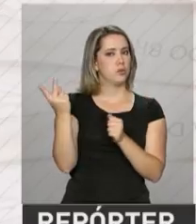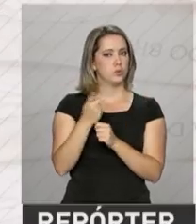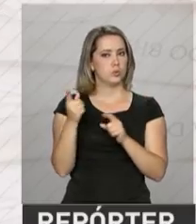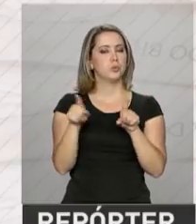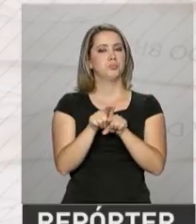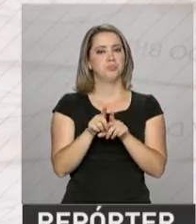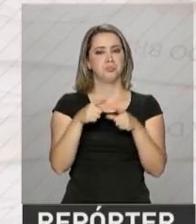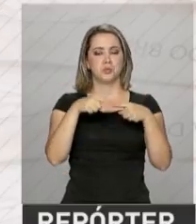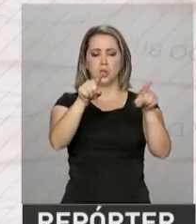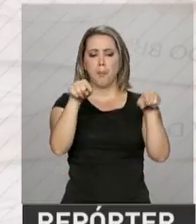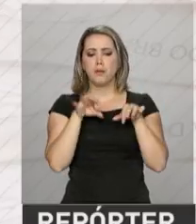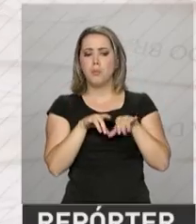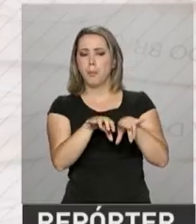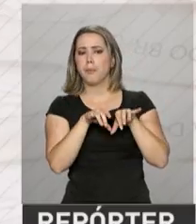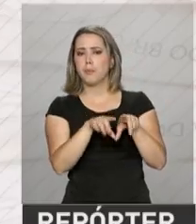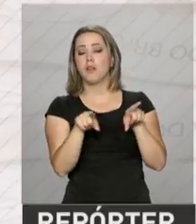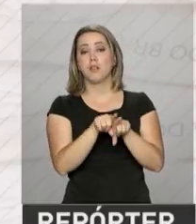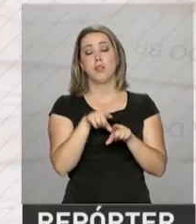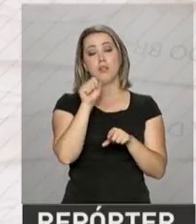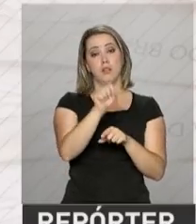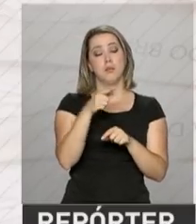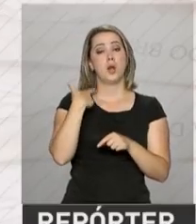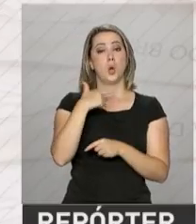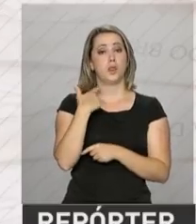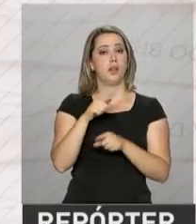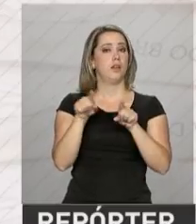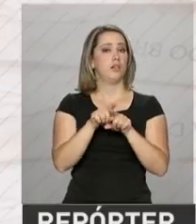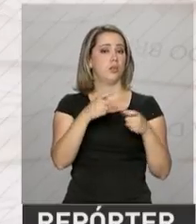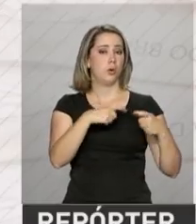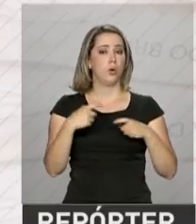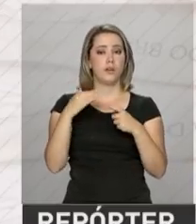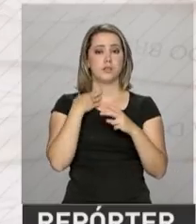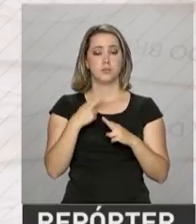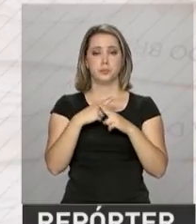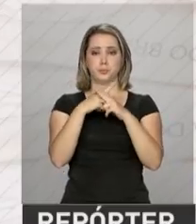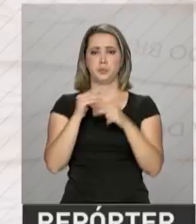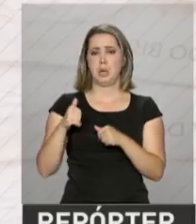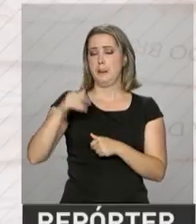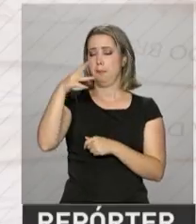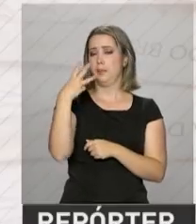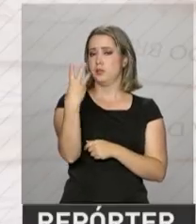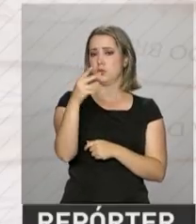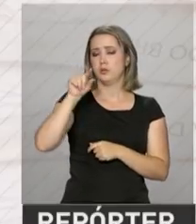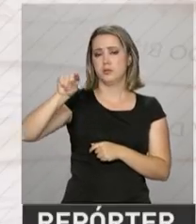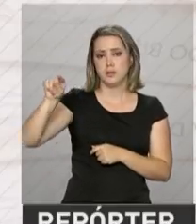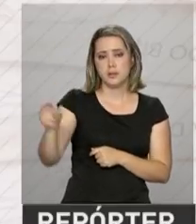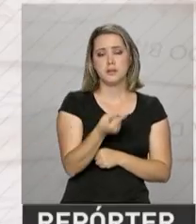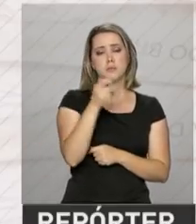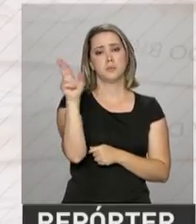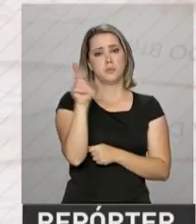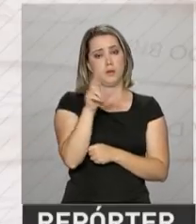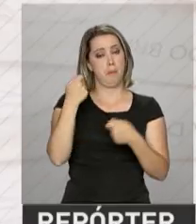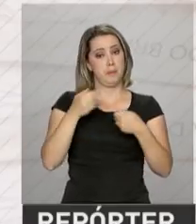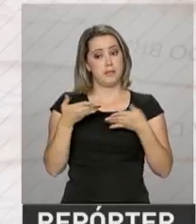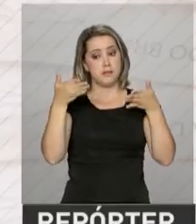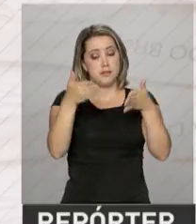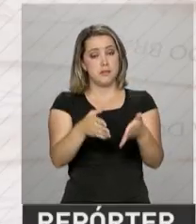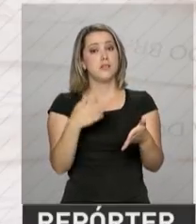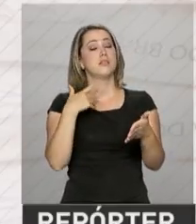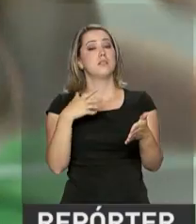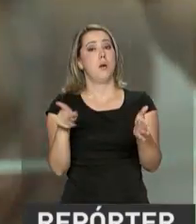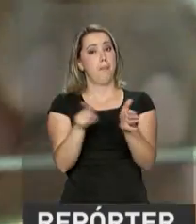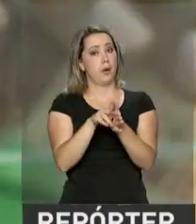também no autoatendimento, nas lotéricas e nos correspondentes Caixa. Acima de R$ 3.000, é preciso ir a uma agência da Caixa para sacar